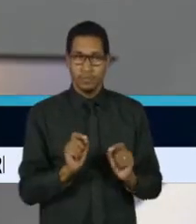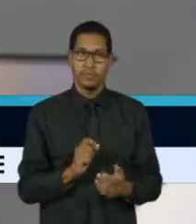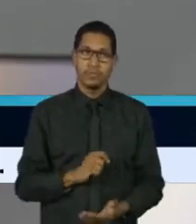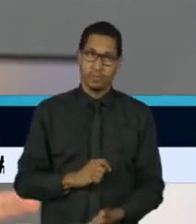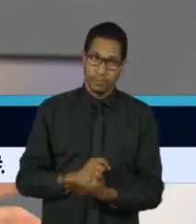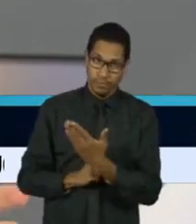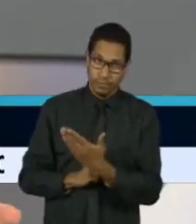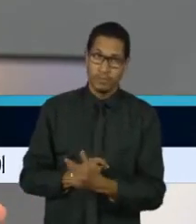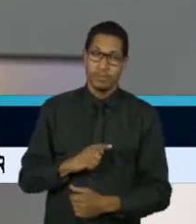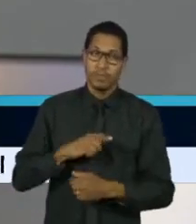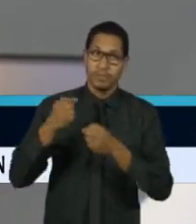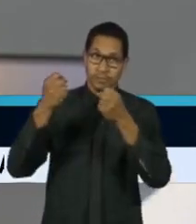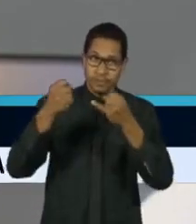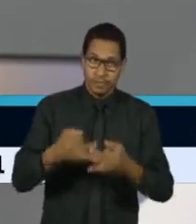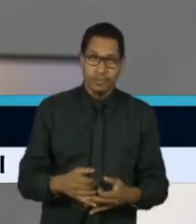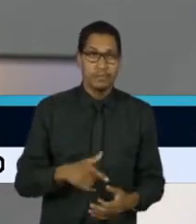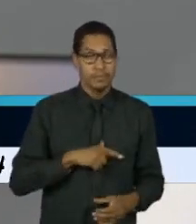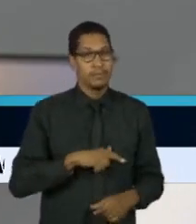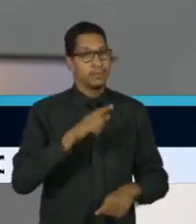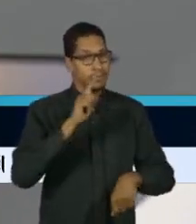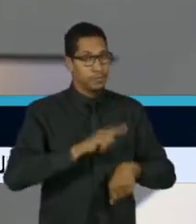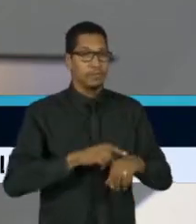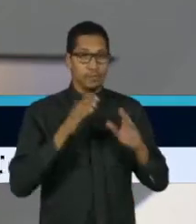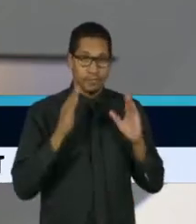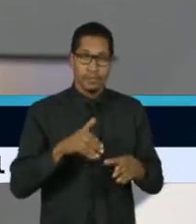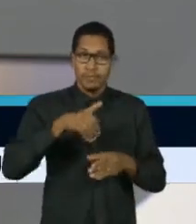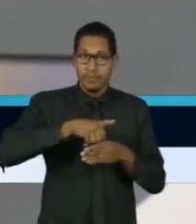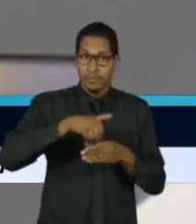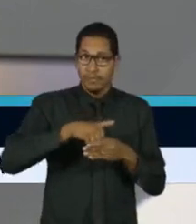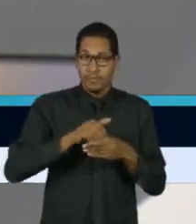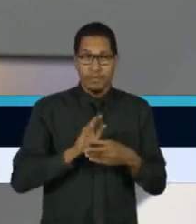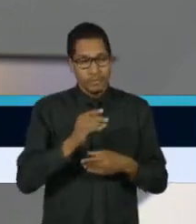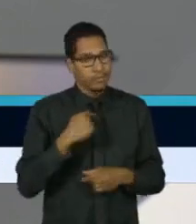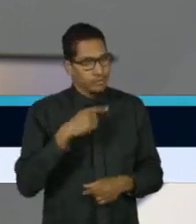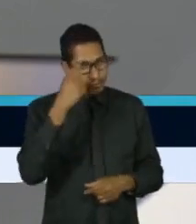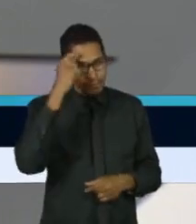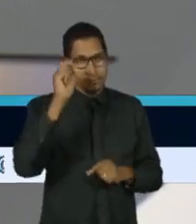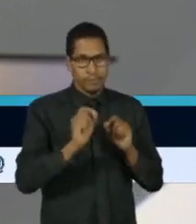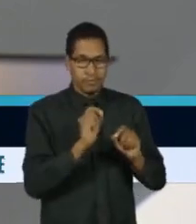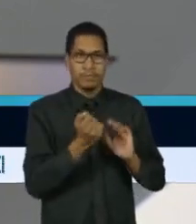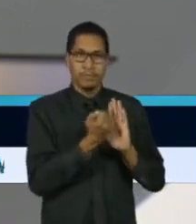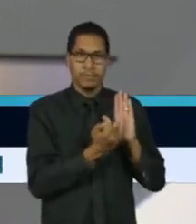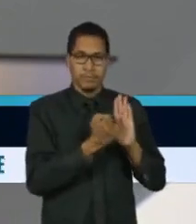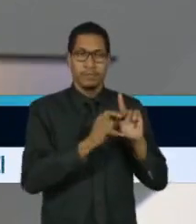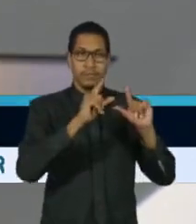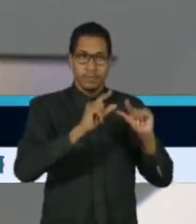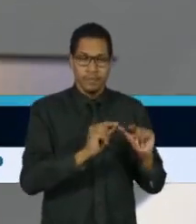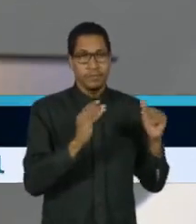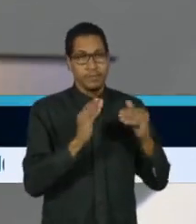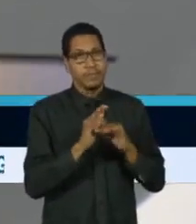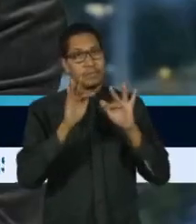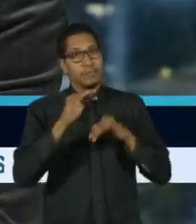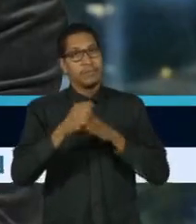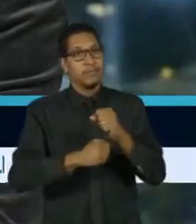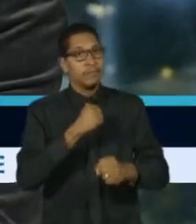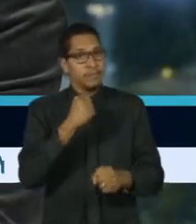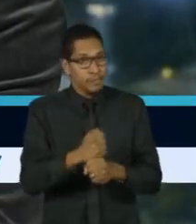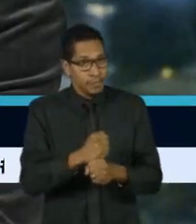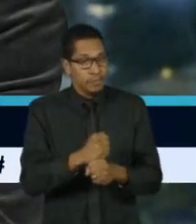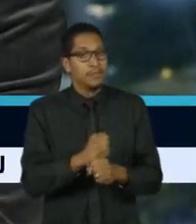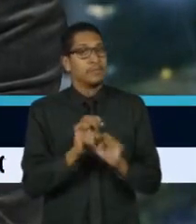bem colocou. É um projeto eleitoral. Percebam que a ideia é baixar o ICMS, gente, até o final do ano, até o fim